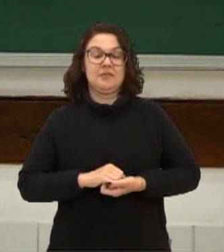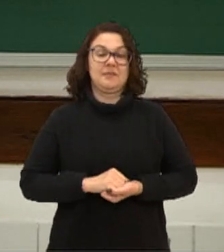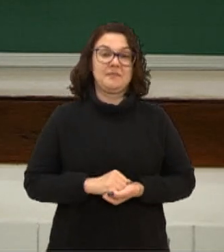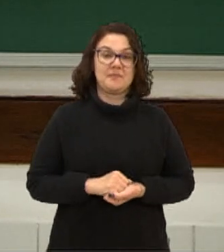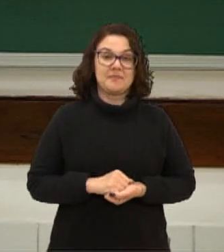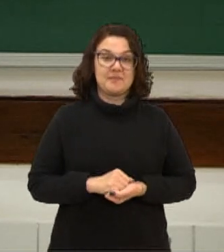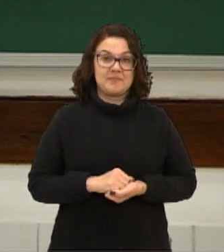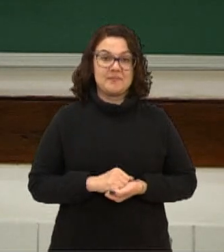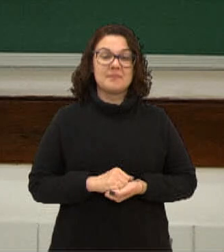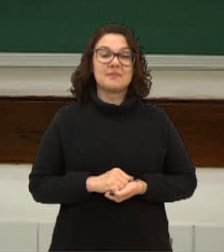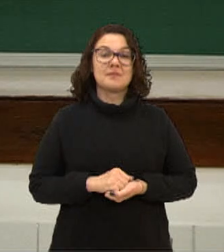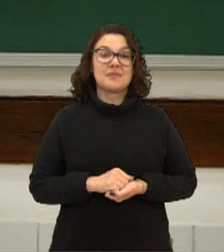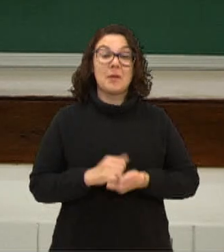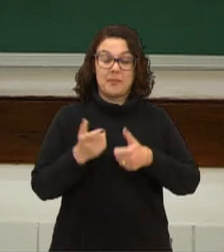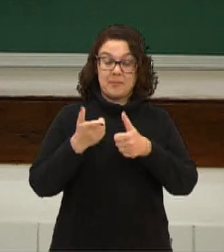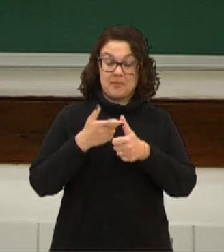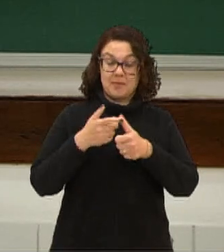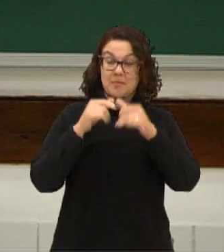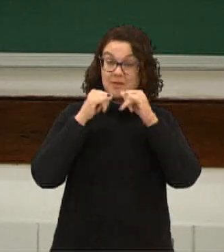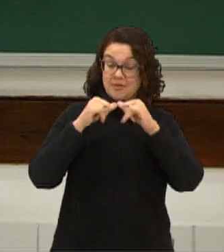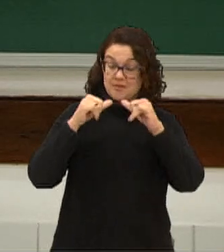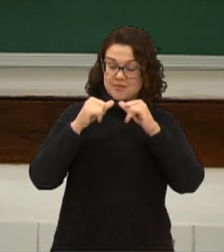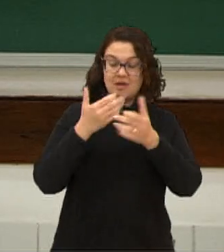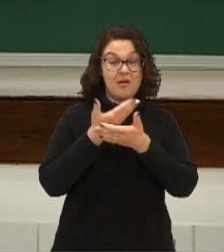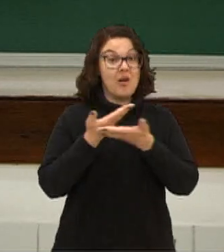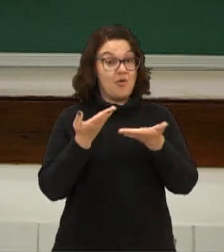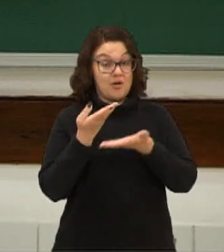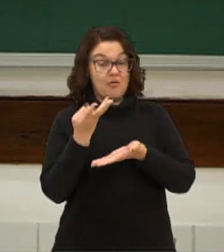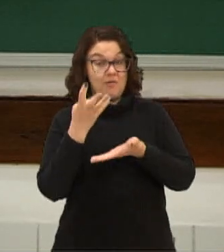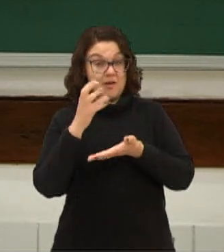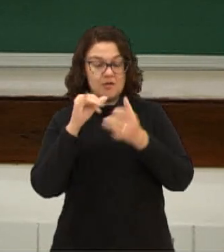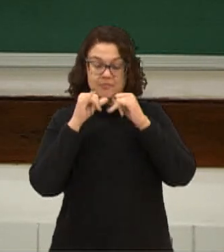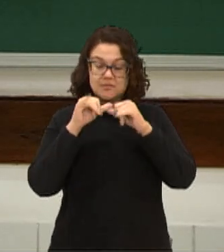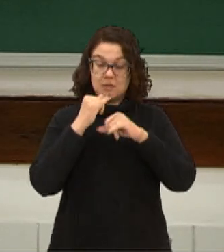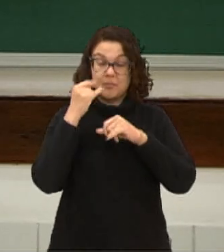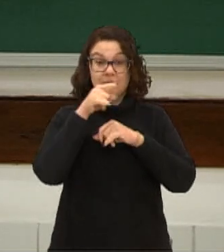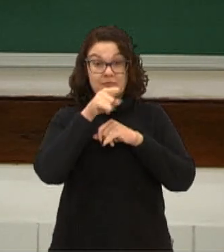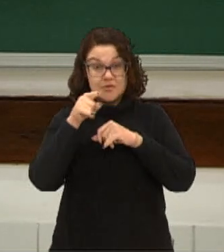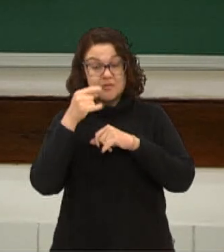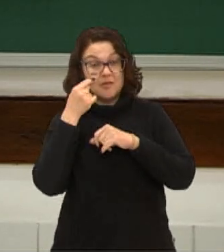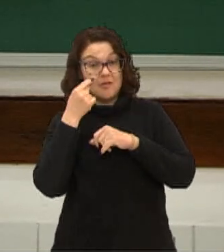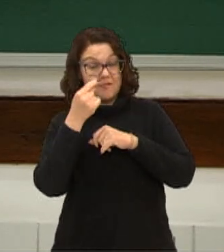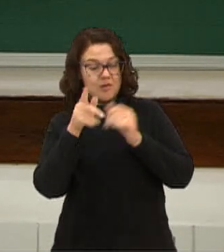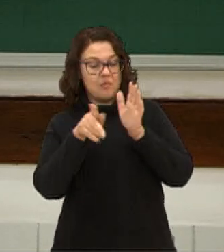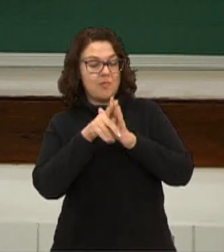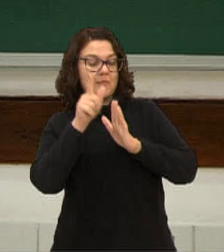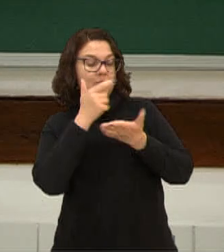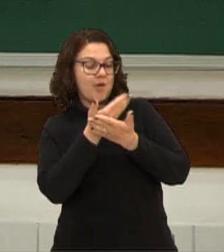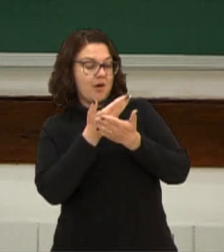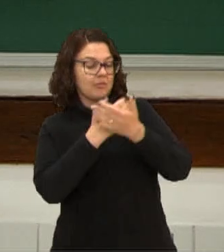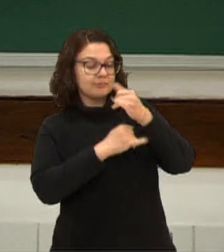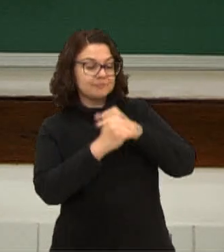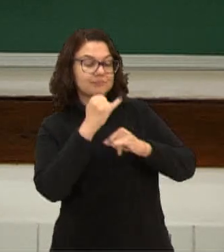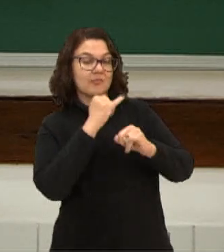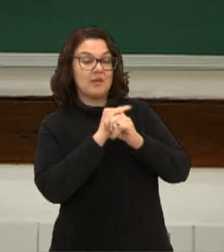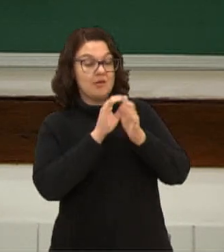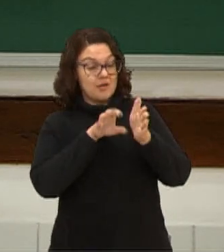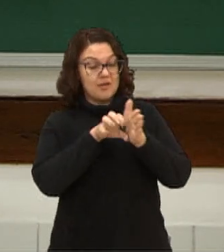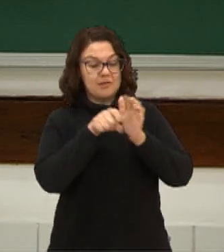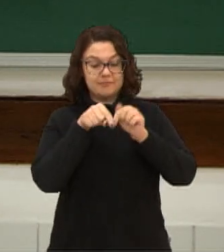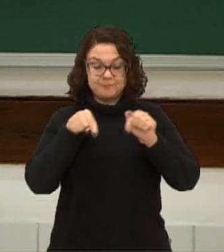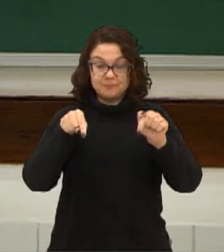40. Antes vamos aos nossos avisos, os nossos recados. Você que está assistindo às aulas pela internet, tem